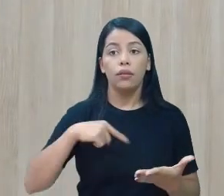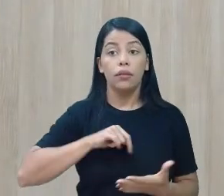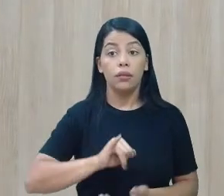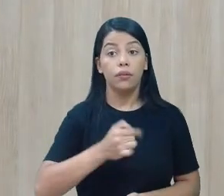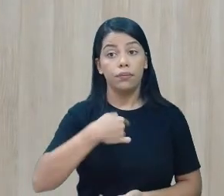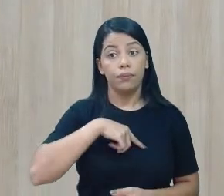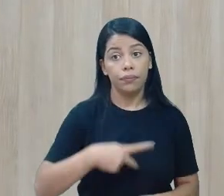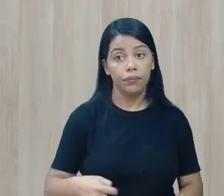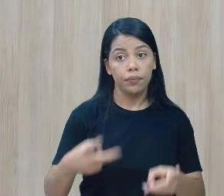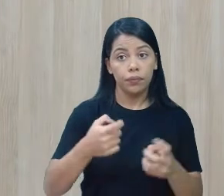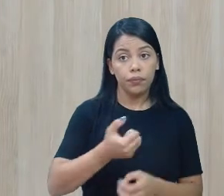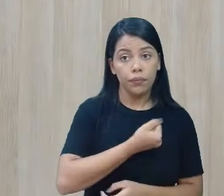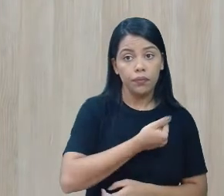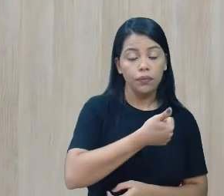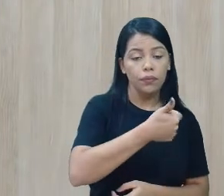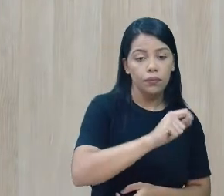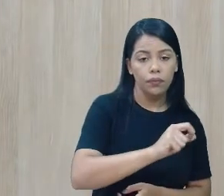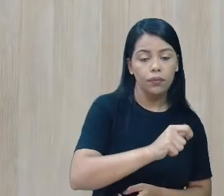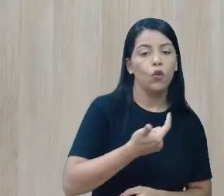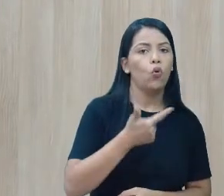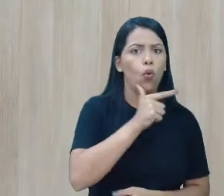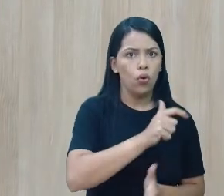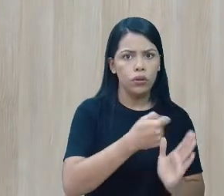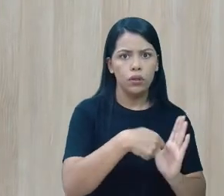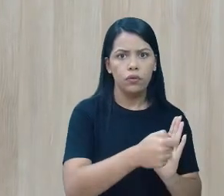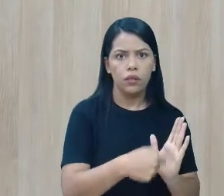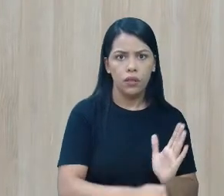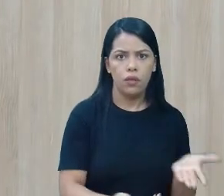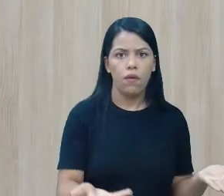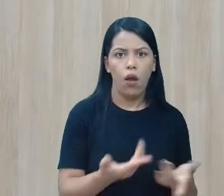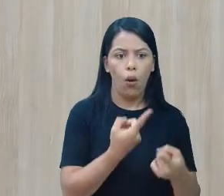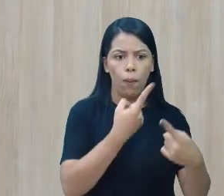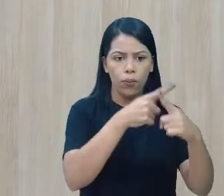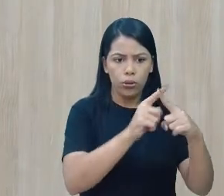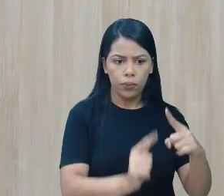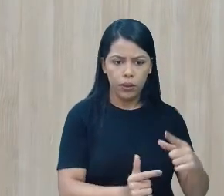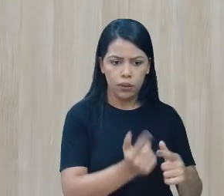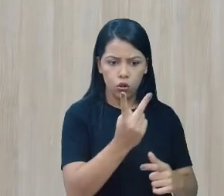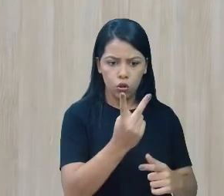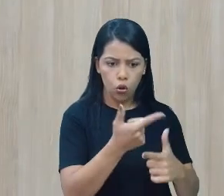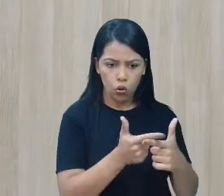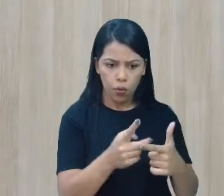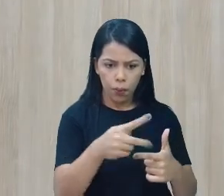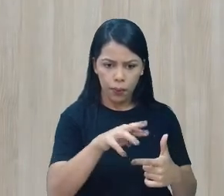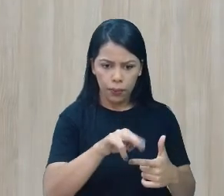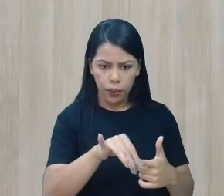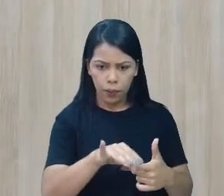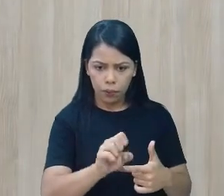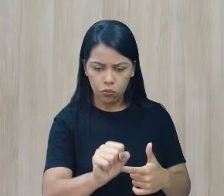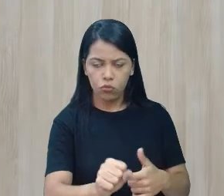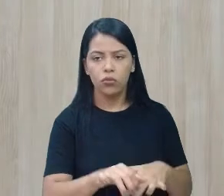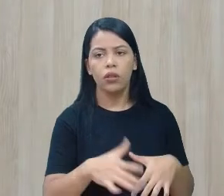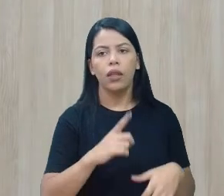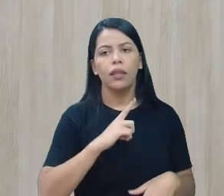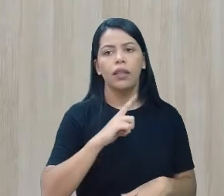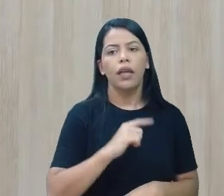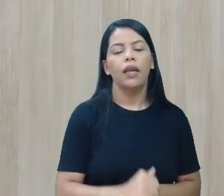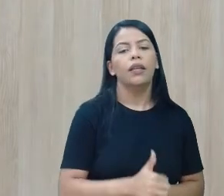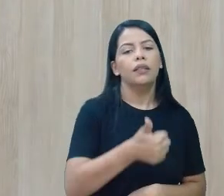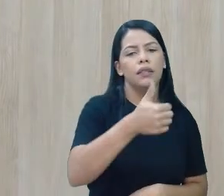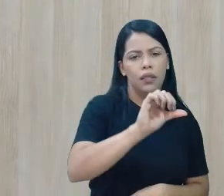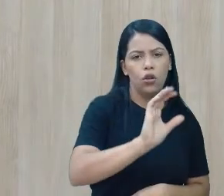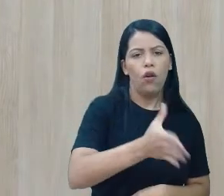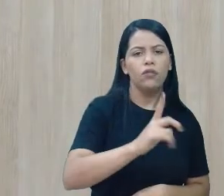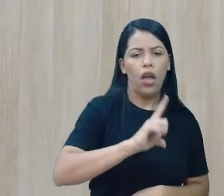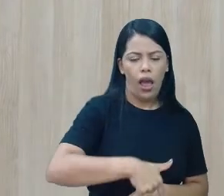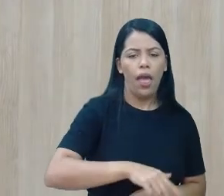número 19, será que eu consigo escrever como multiplicação de dois números primos? A gente tem aqui, ó, 19 já é um